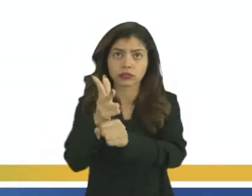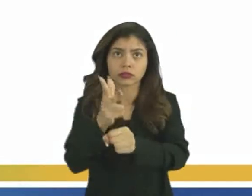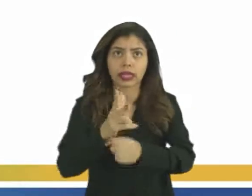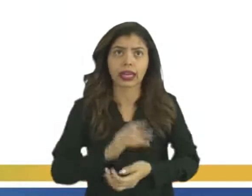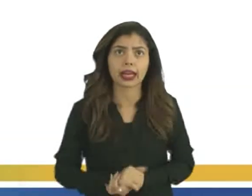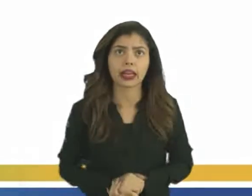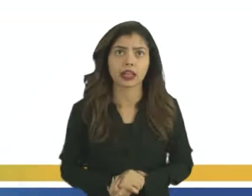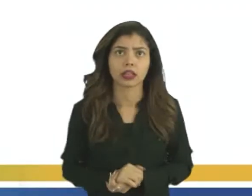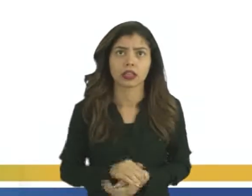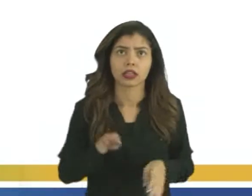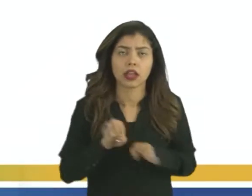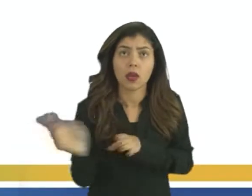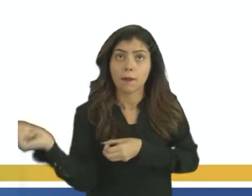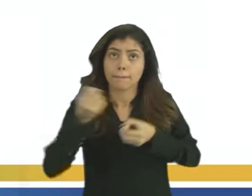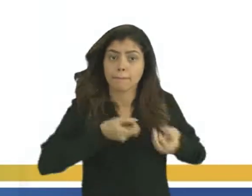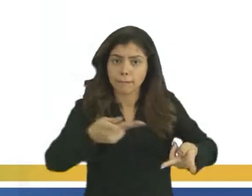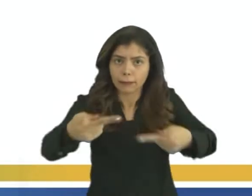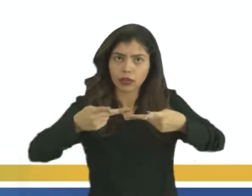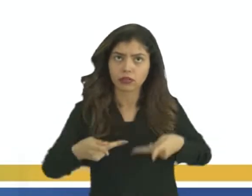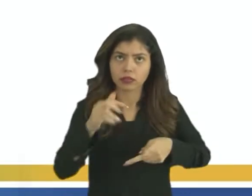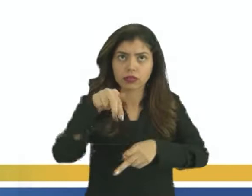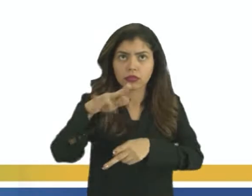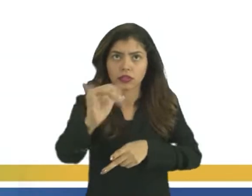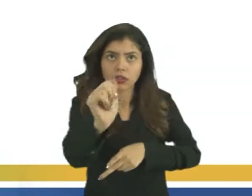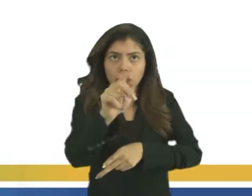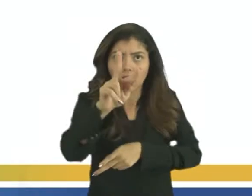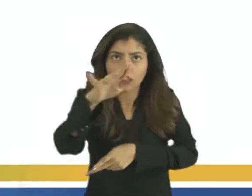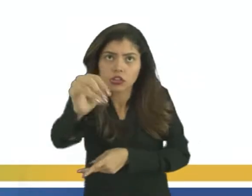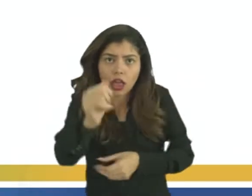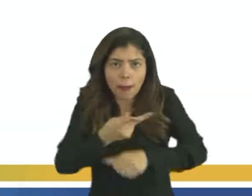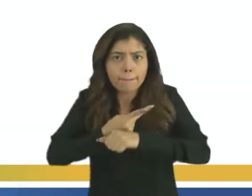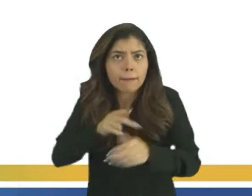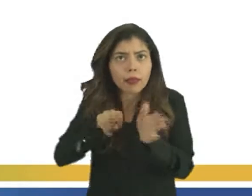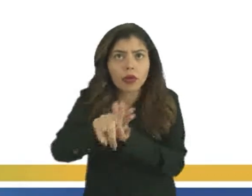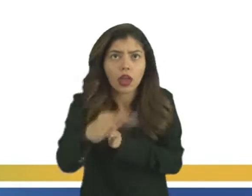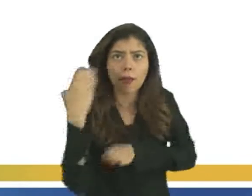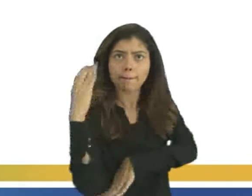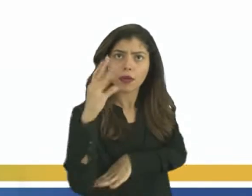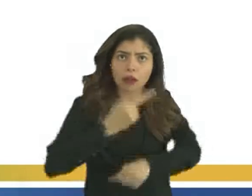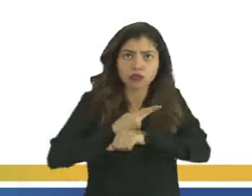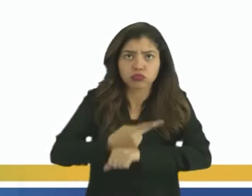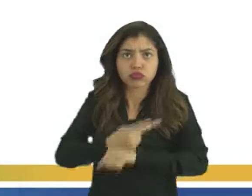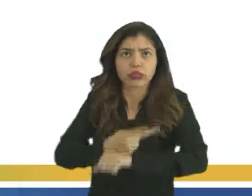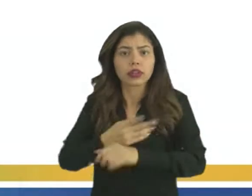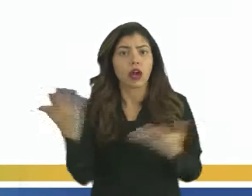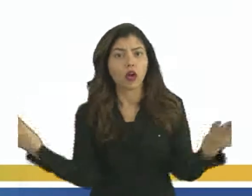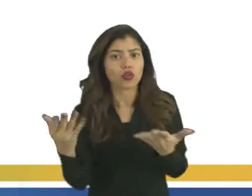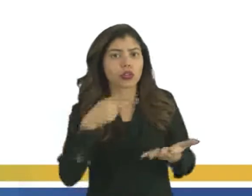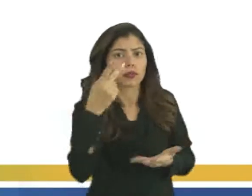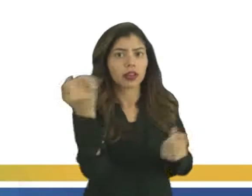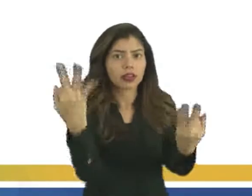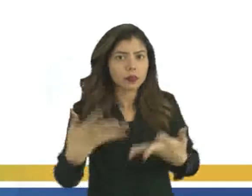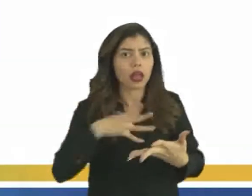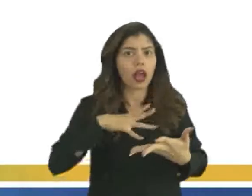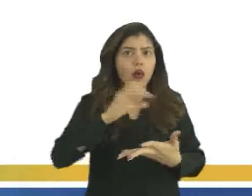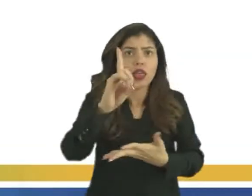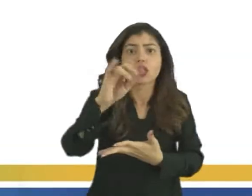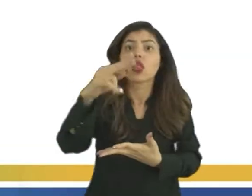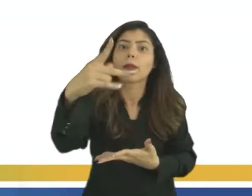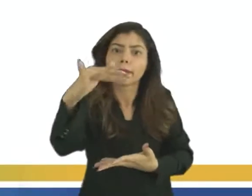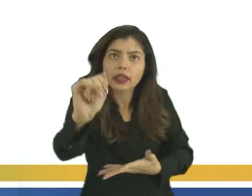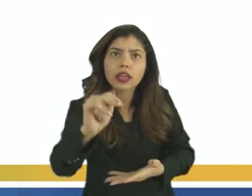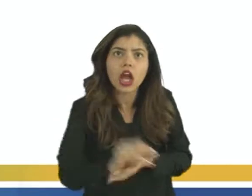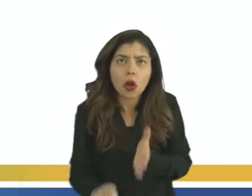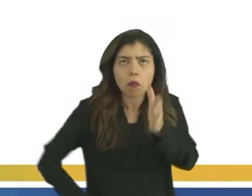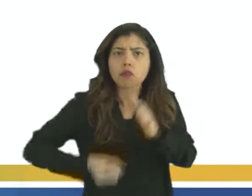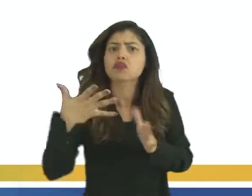Sejam bem-vindos ao Nerdologia. Eu sou Átila, biólogo, pesquisador e cheio de esteroides. Hoje vamos saber o que é o doping. Tomar